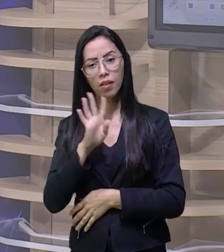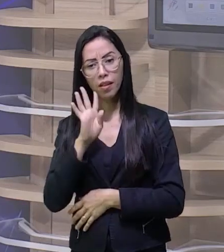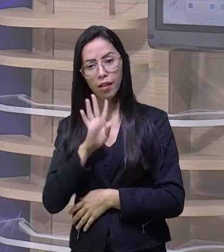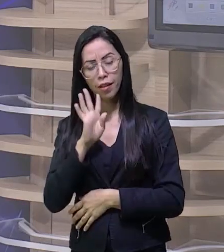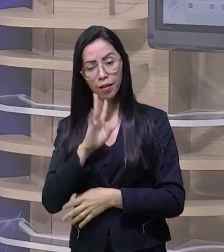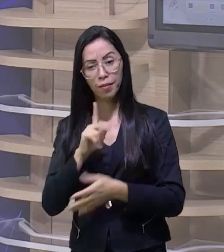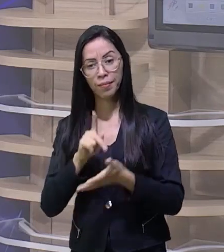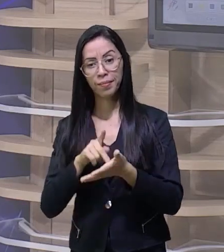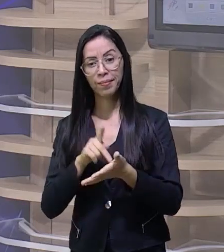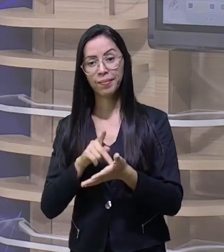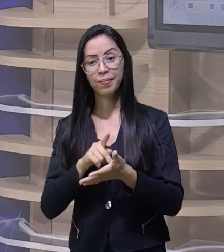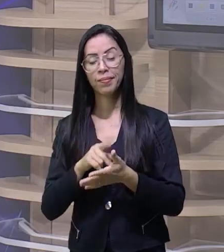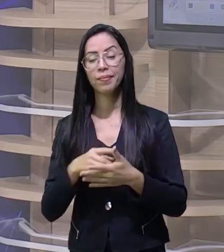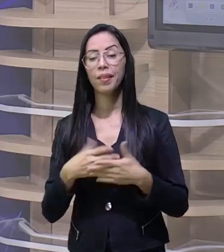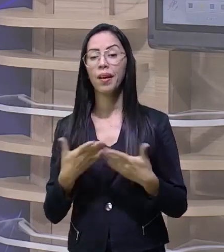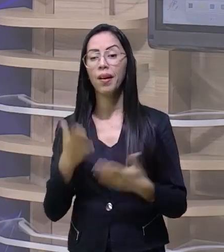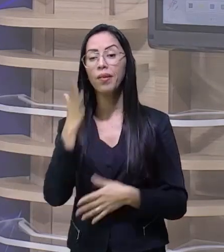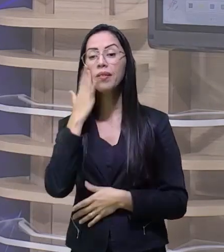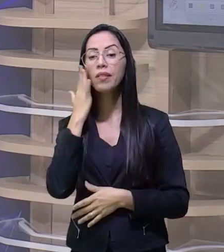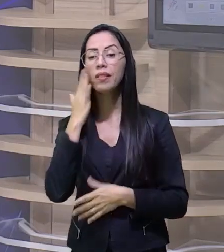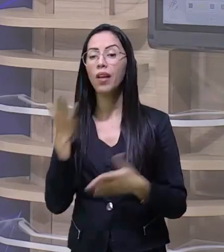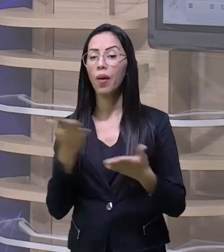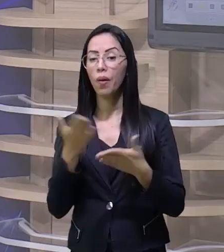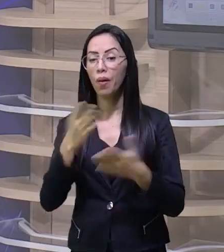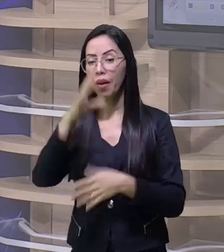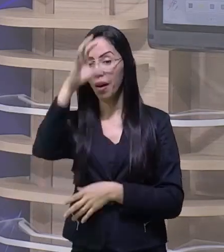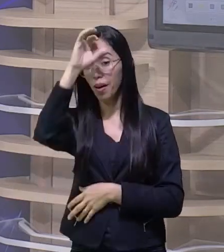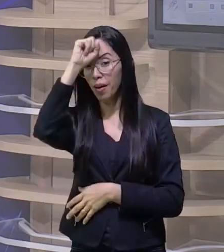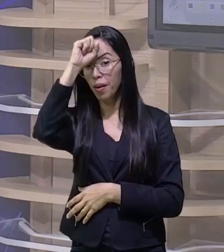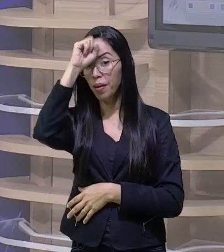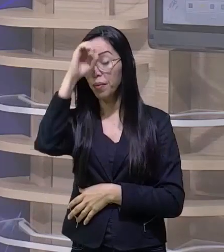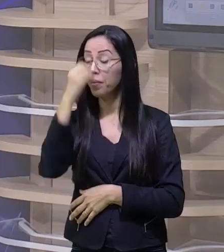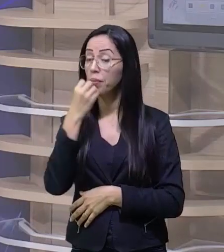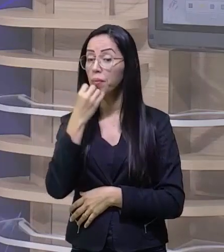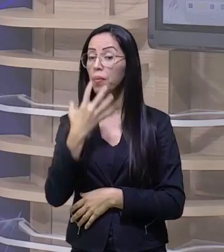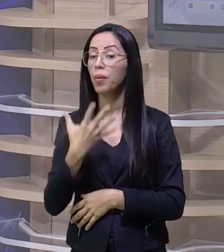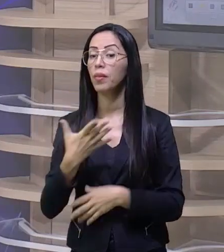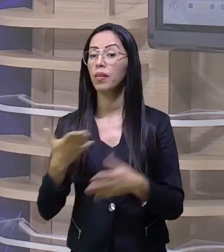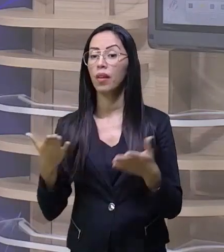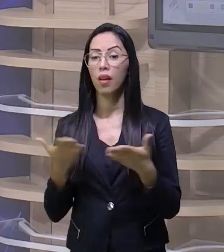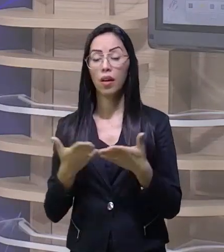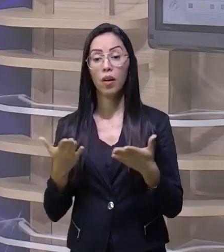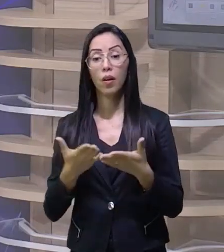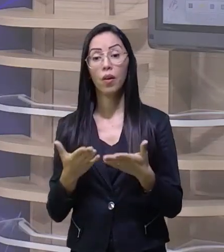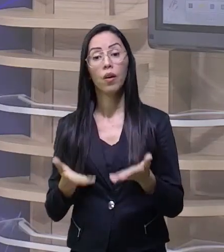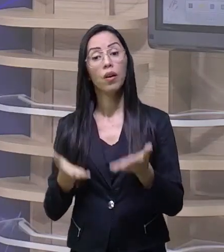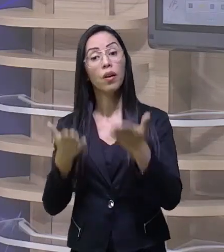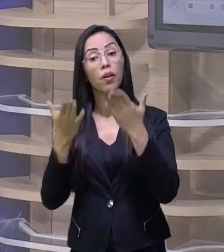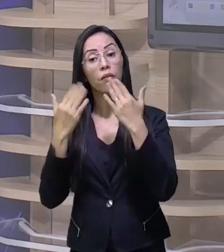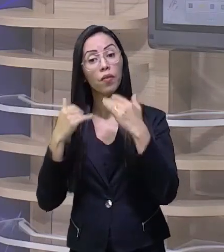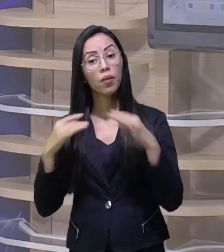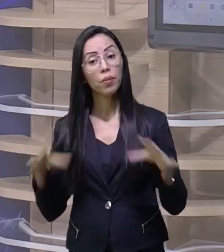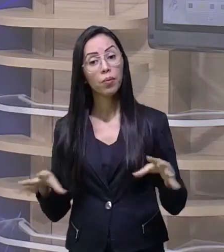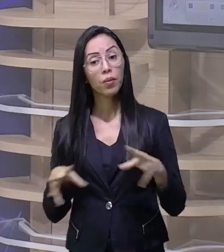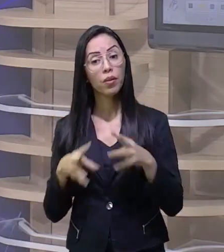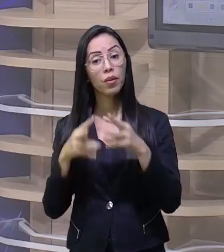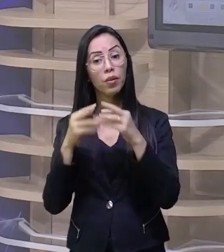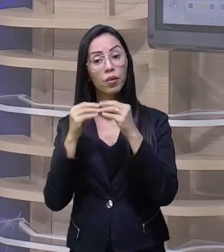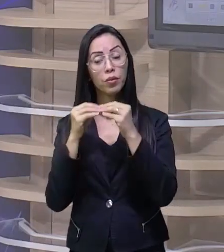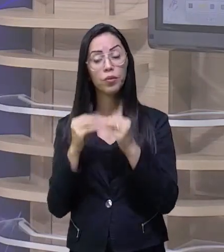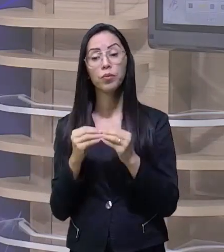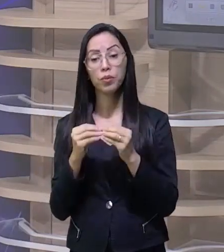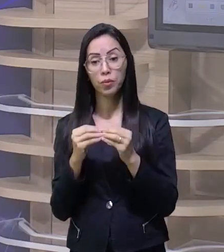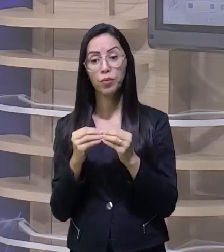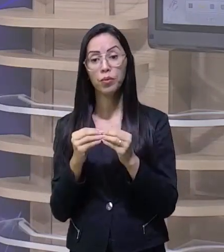legal. Eu sei que hoje o aprendizado foi muito significativo. Então agora nós vamos para o nosso resumo, crianças, a